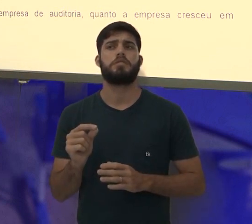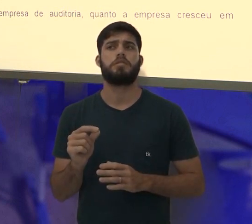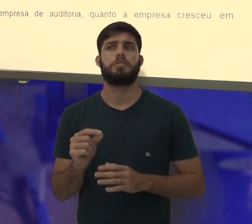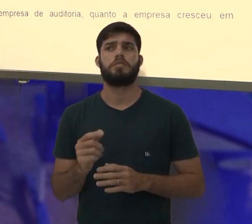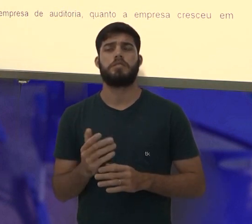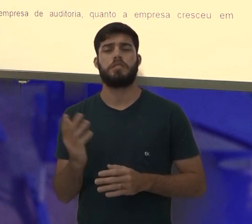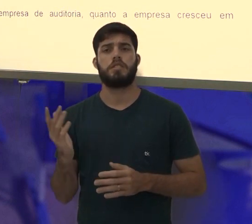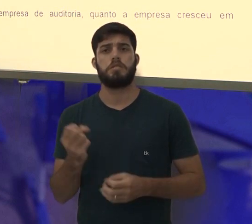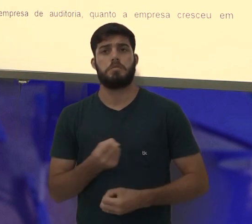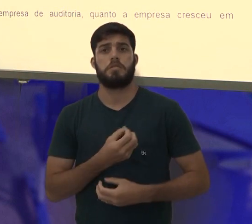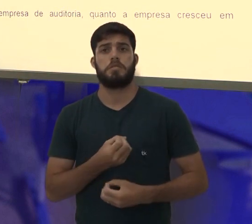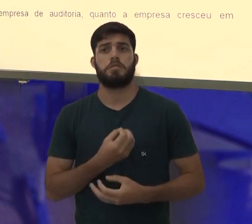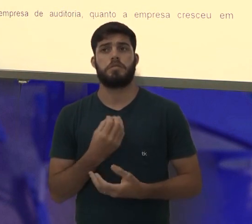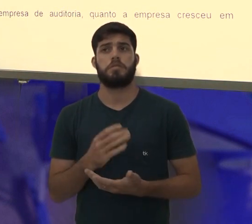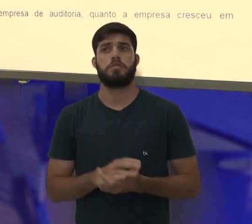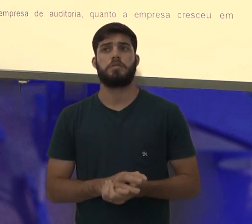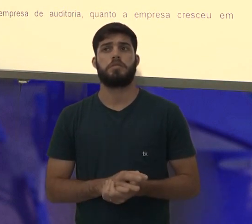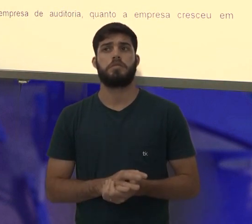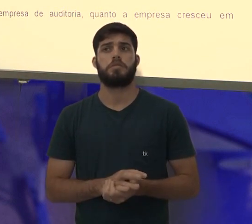expressão apresentada pela empresa,